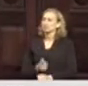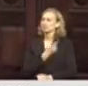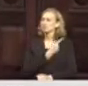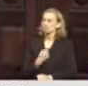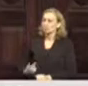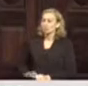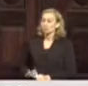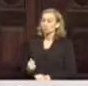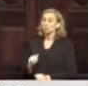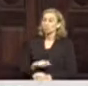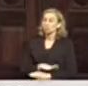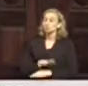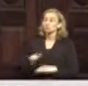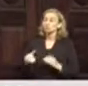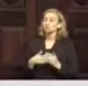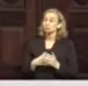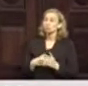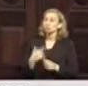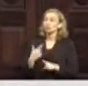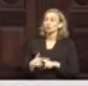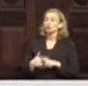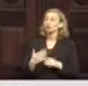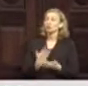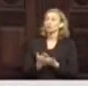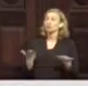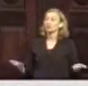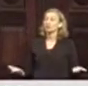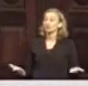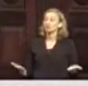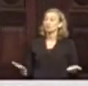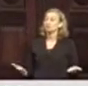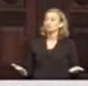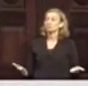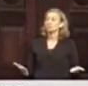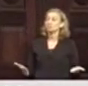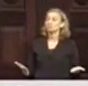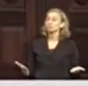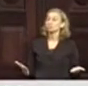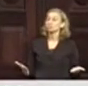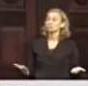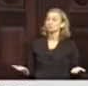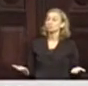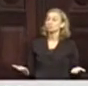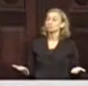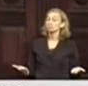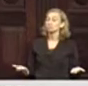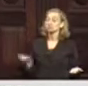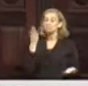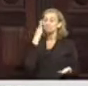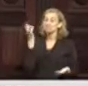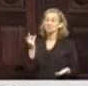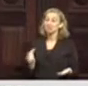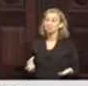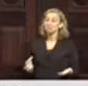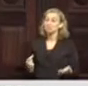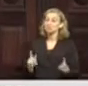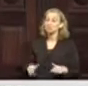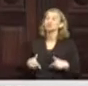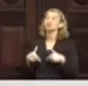todo, porque perdeu a capacidade de governador. Até a base aqui também ele já